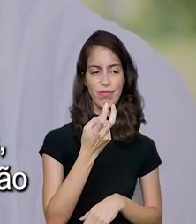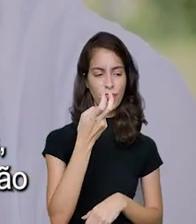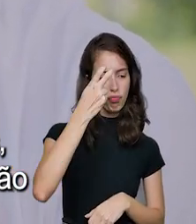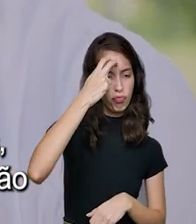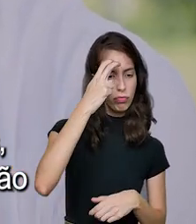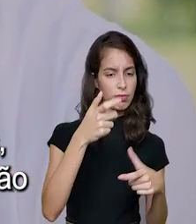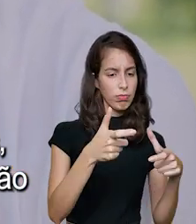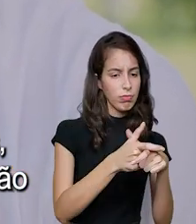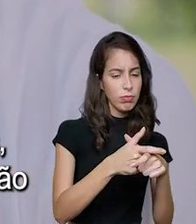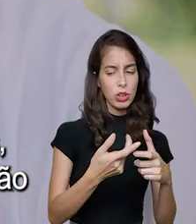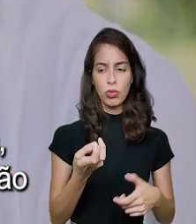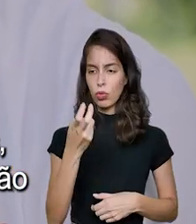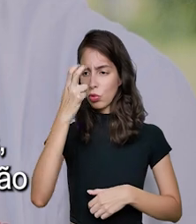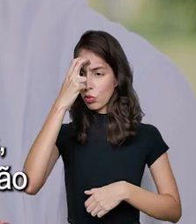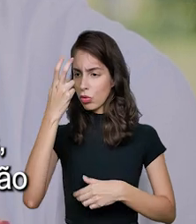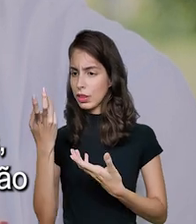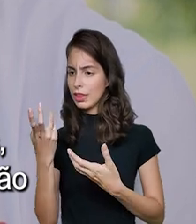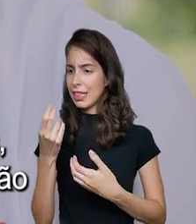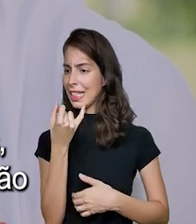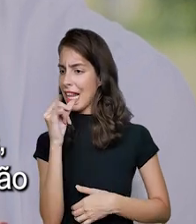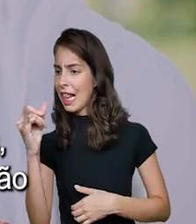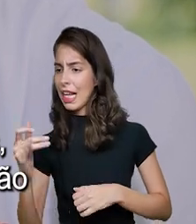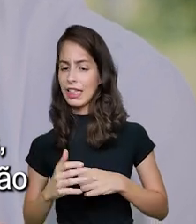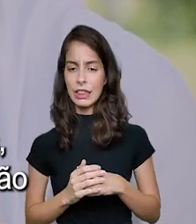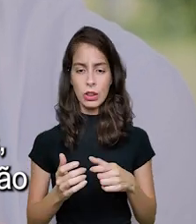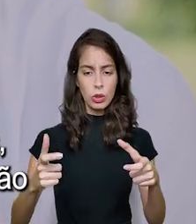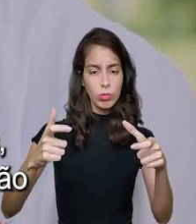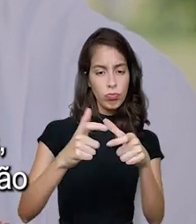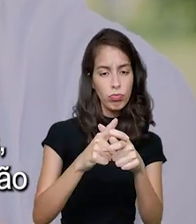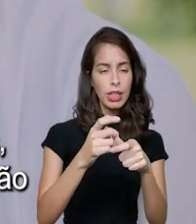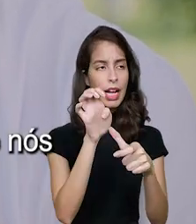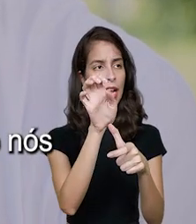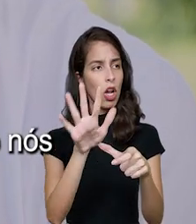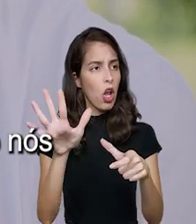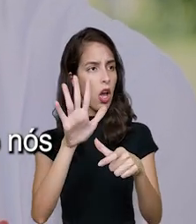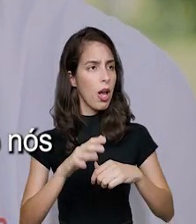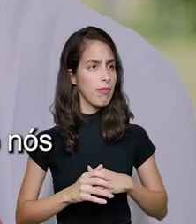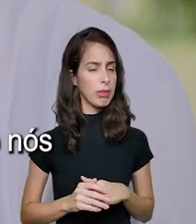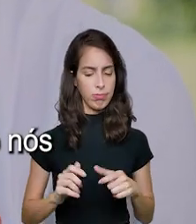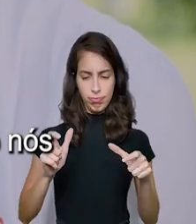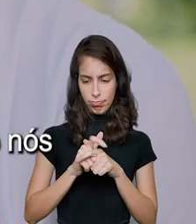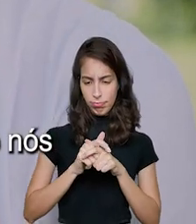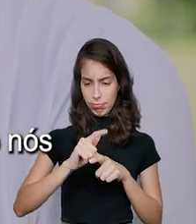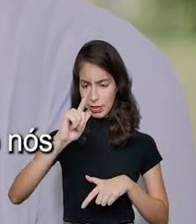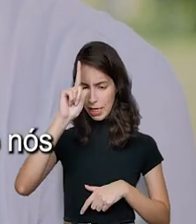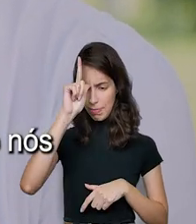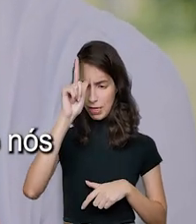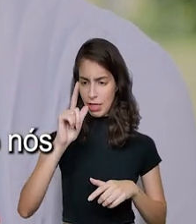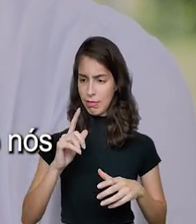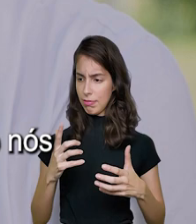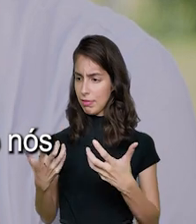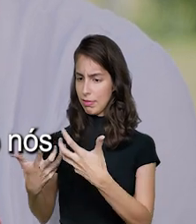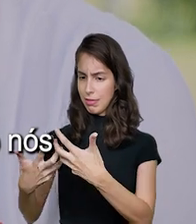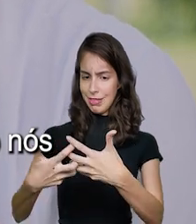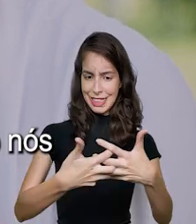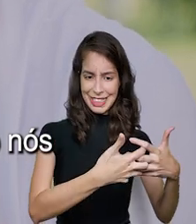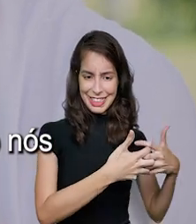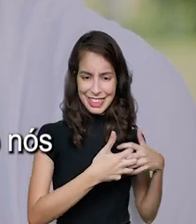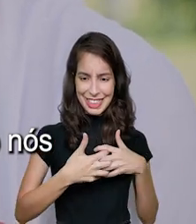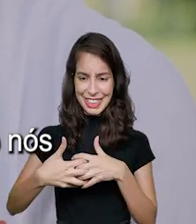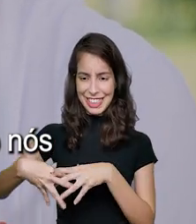regiões menos mas a gente tem uma cultura italiana alemã né não tô falando que isso é ruim não tô falando que nós temos né é a nossa